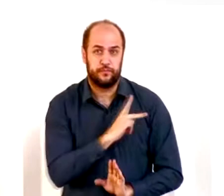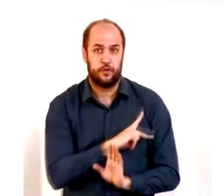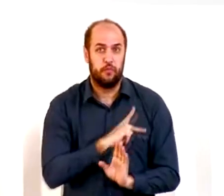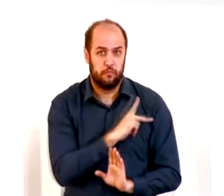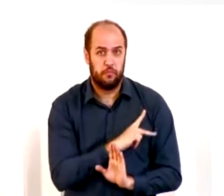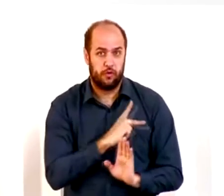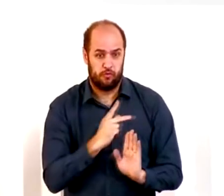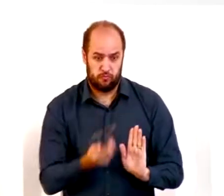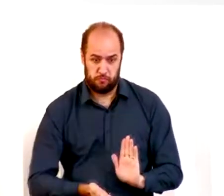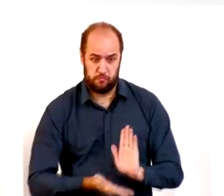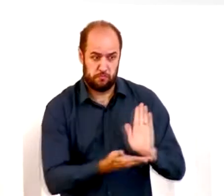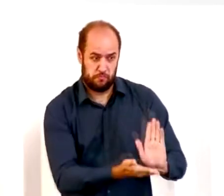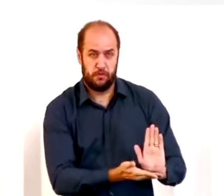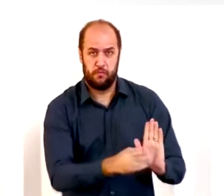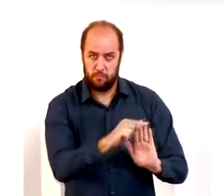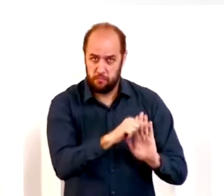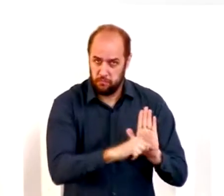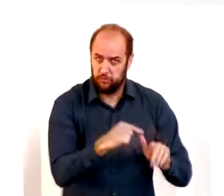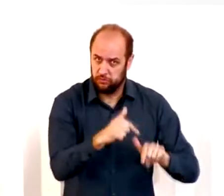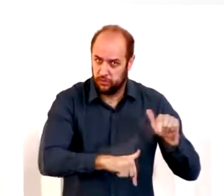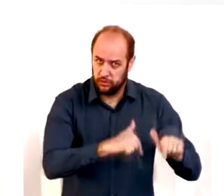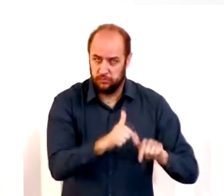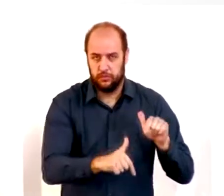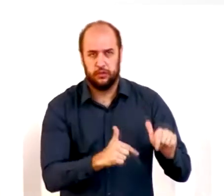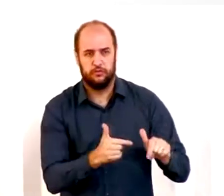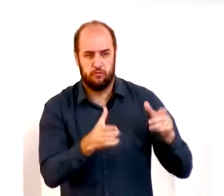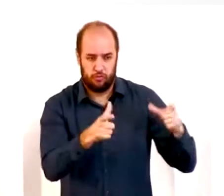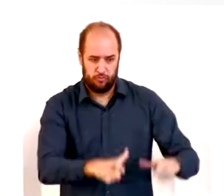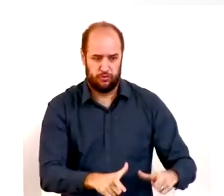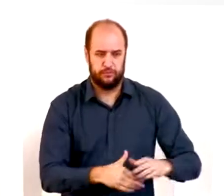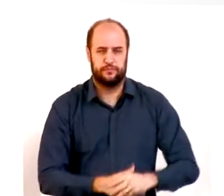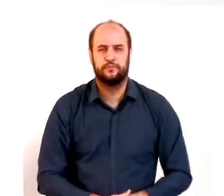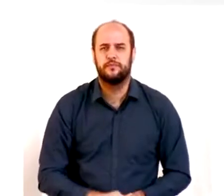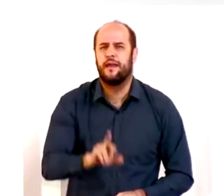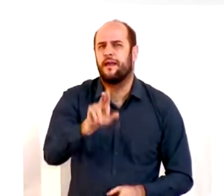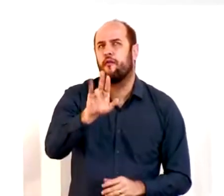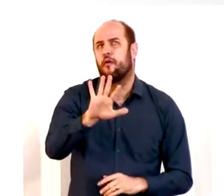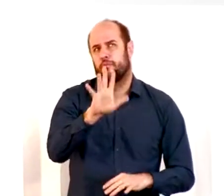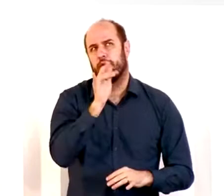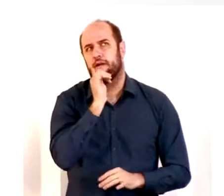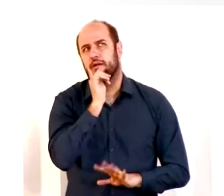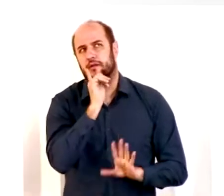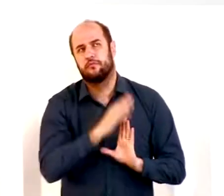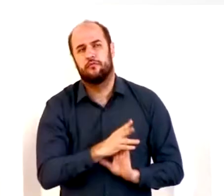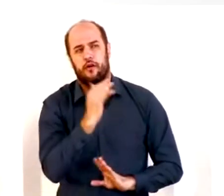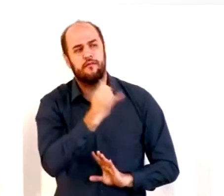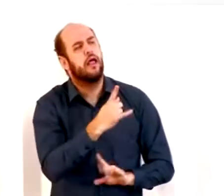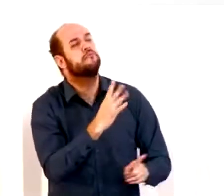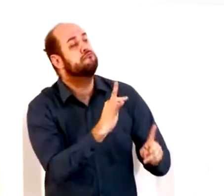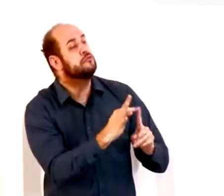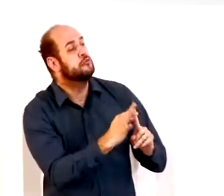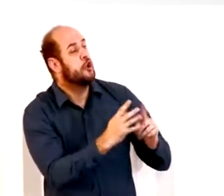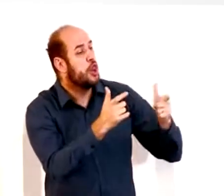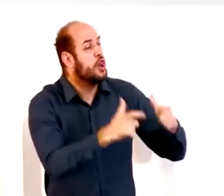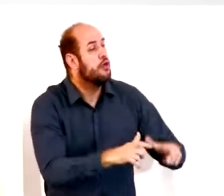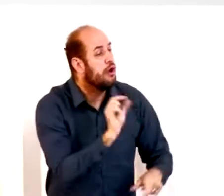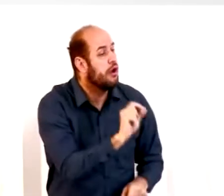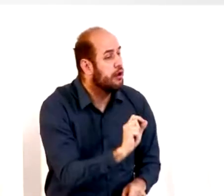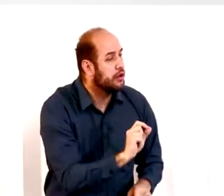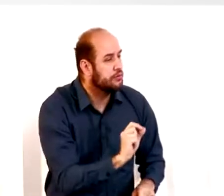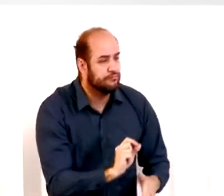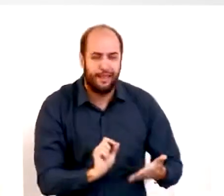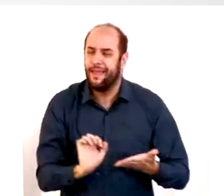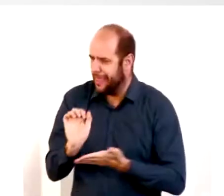para Timóteo um plano de trabalho onde ele está. É como se ele dissesse assim: Timóteo, onde você está? Eu estou em